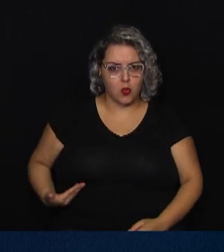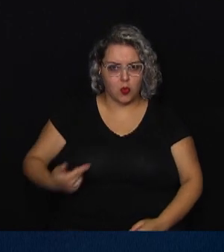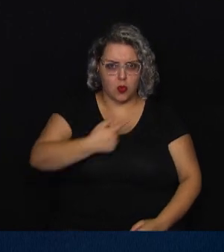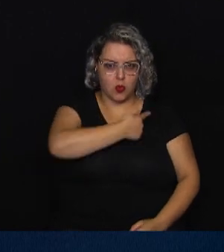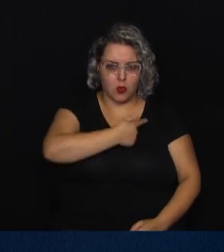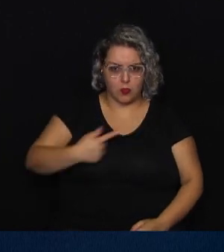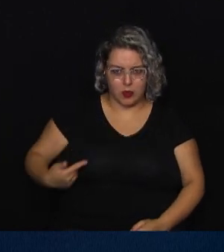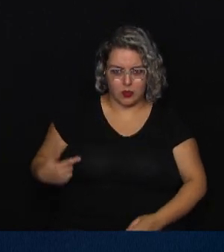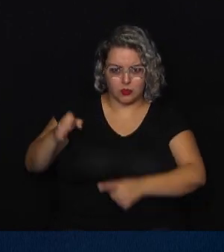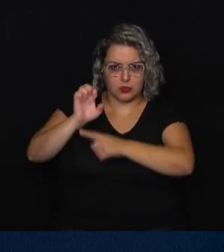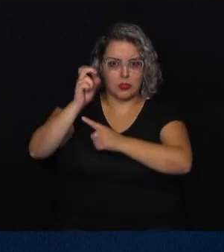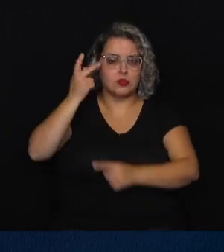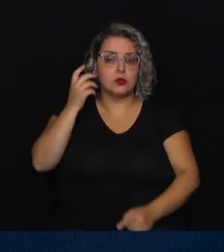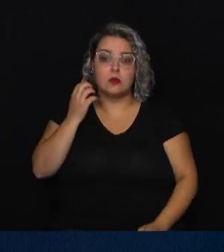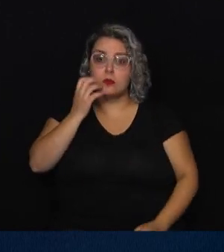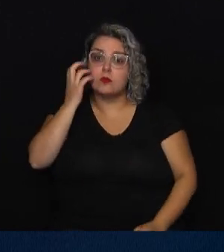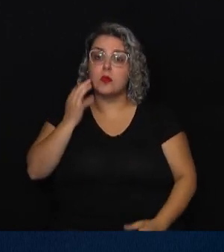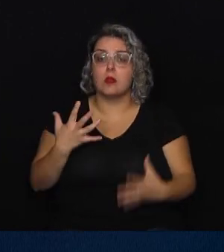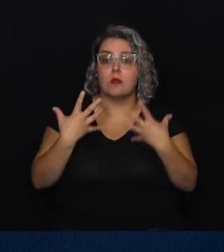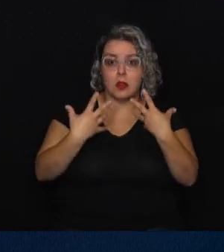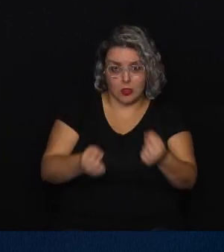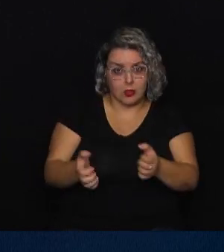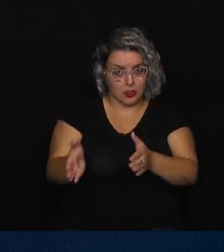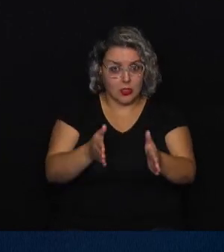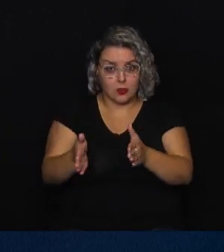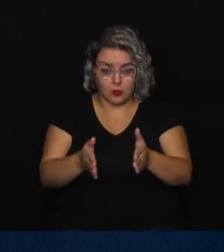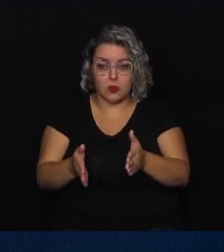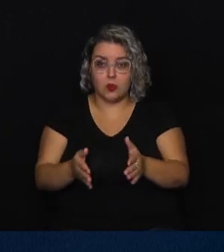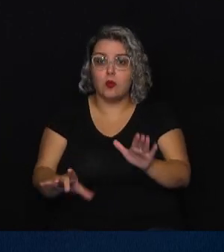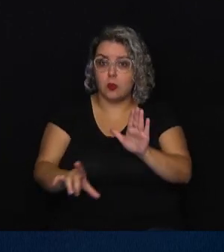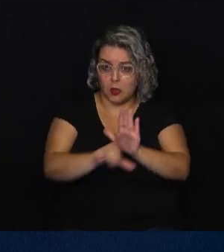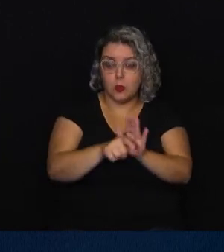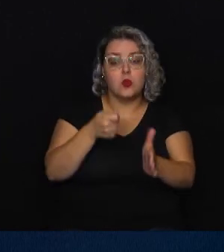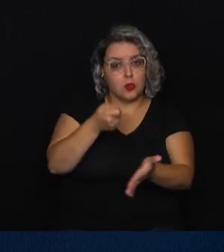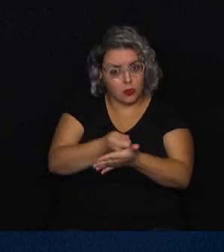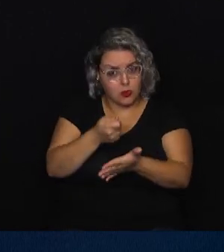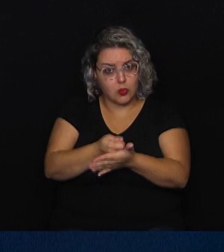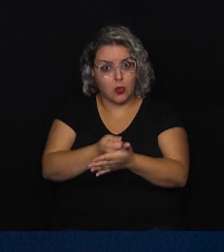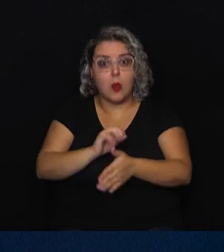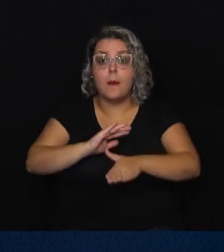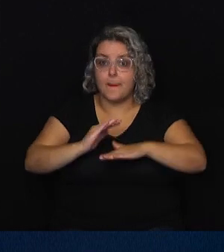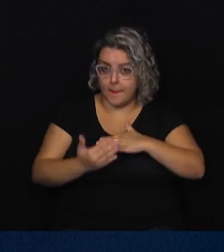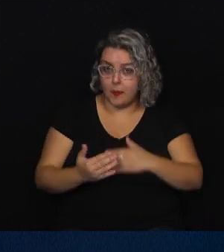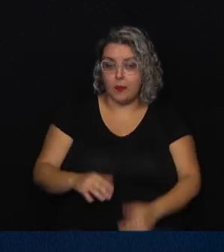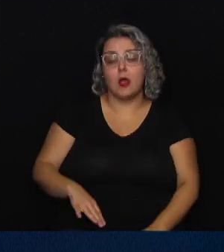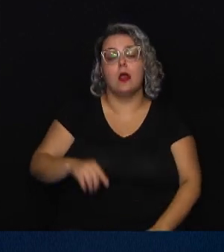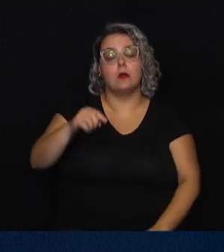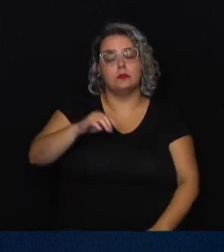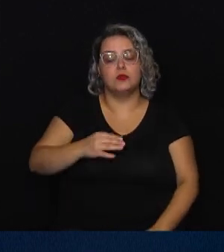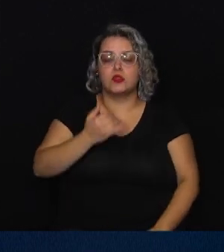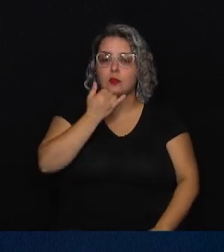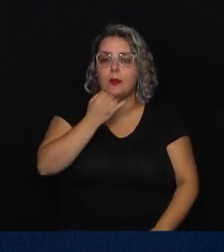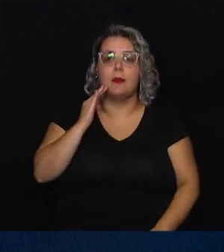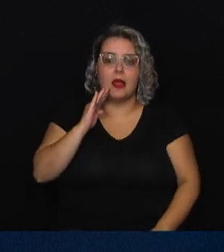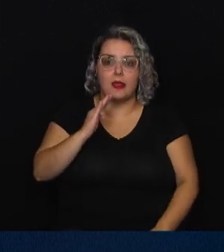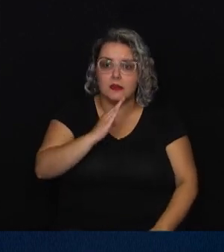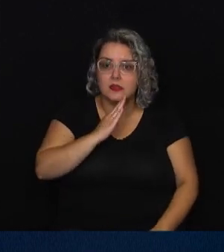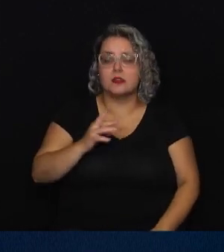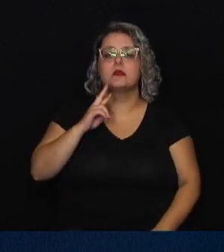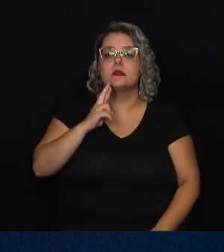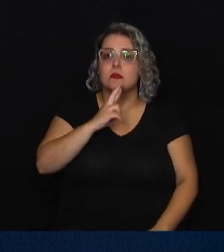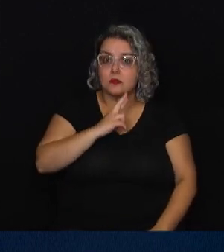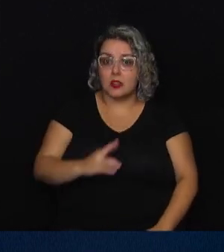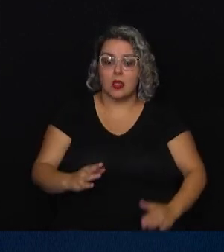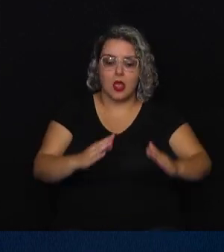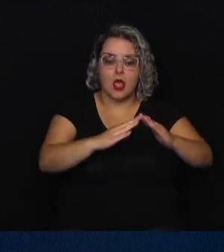de Freitas, sancionou recentemente uma lei que obriga bares, restaurantes, casas noturnas e